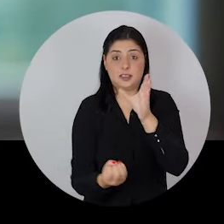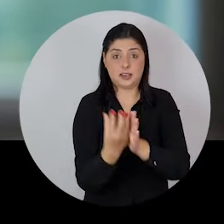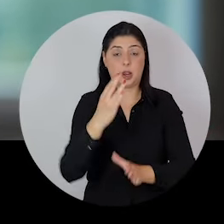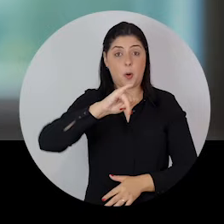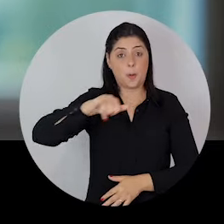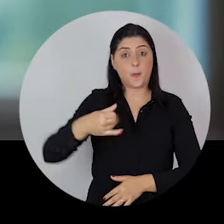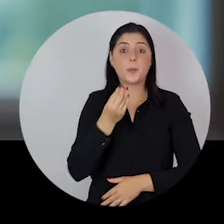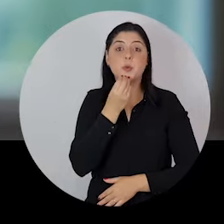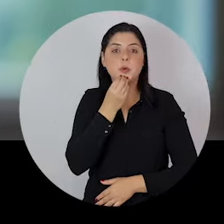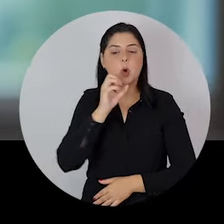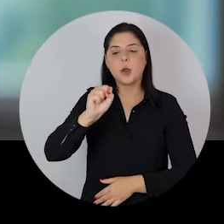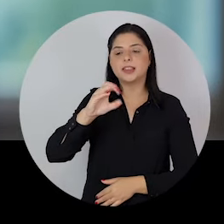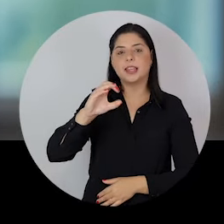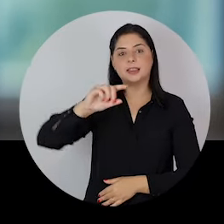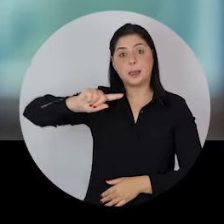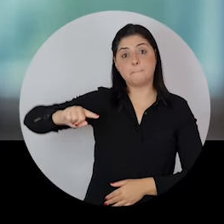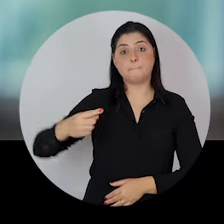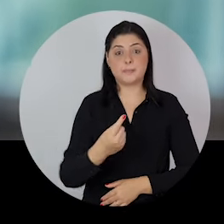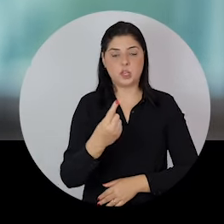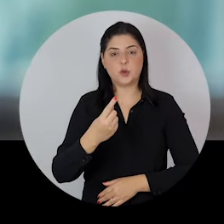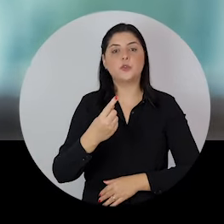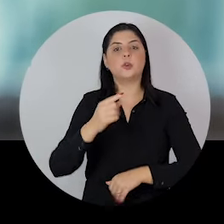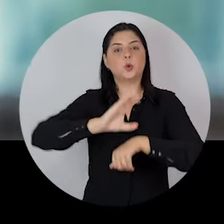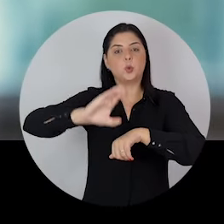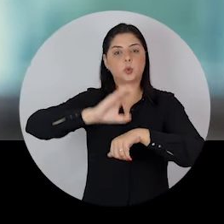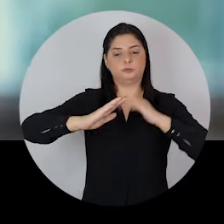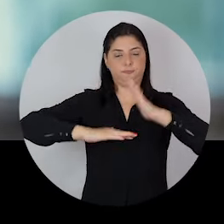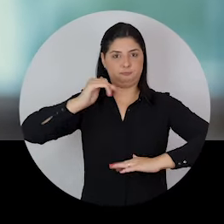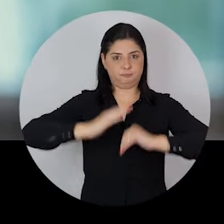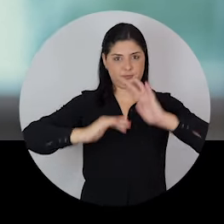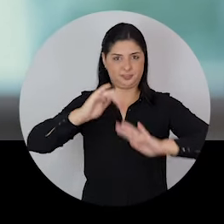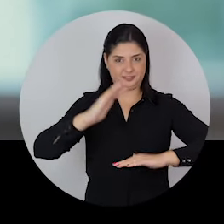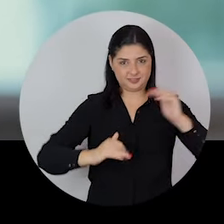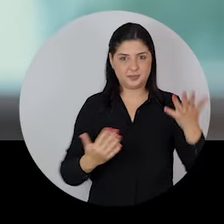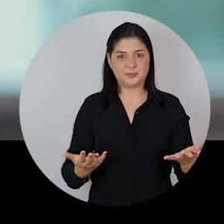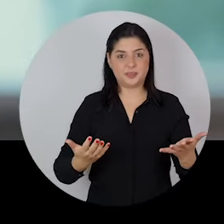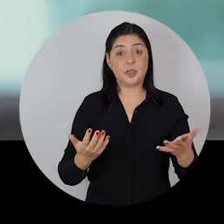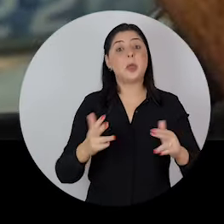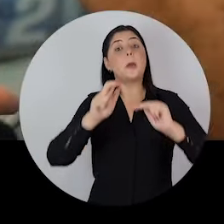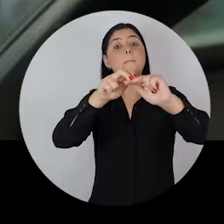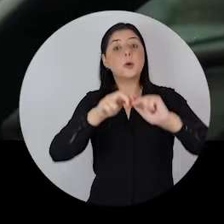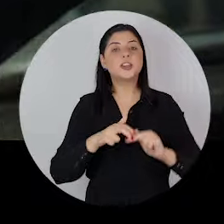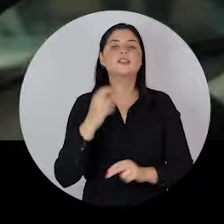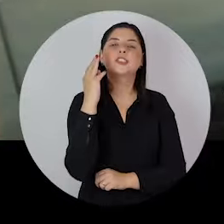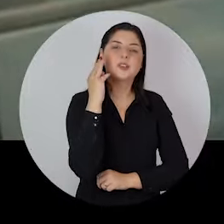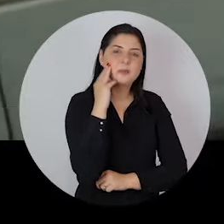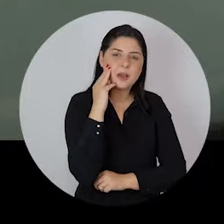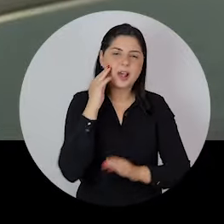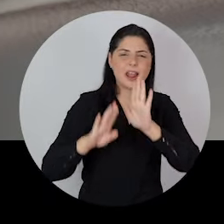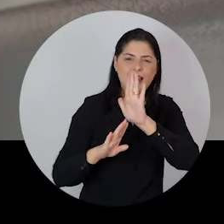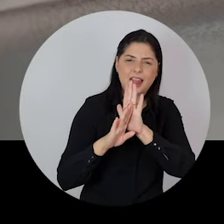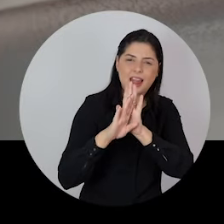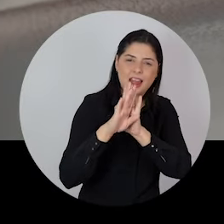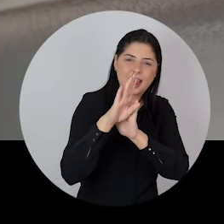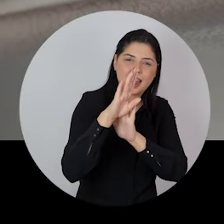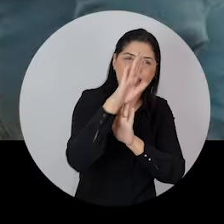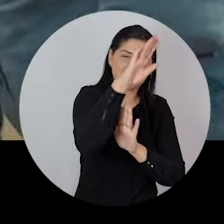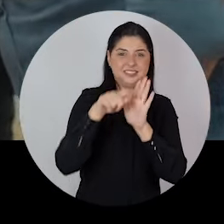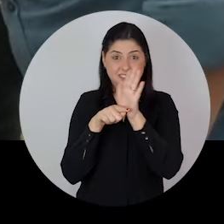oportunidade abrindo 80 mil vagas de qualificação profissional é por isso que